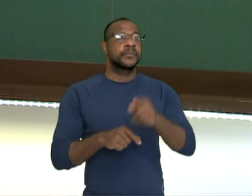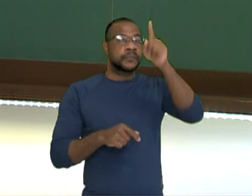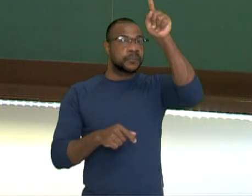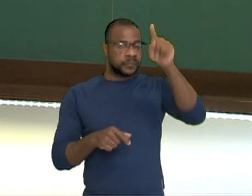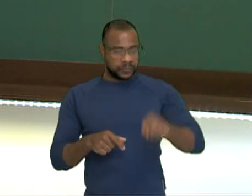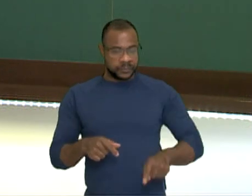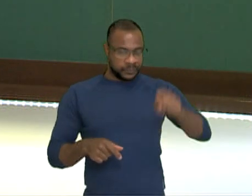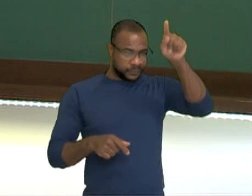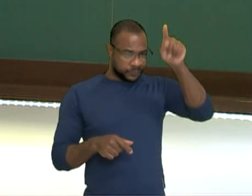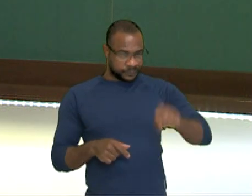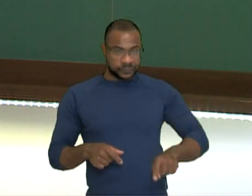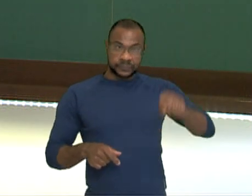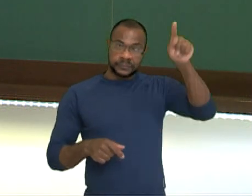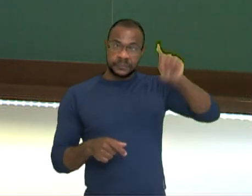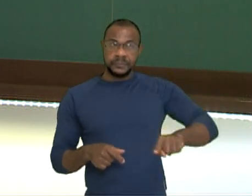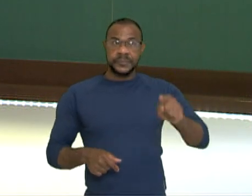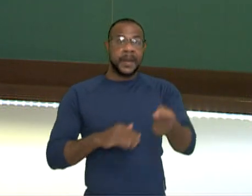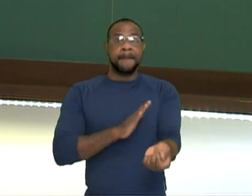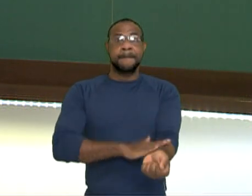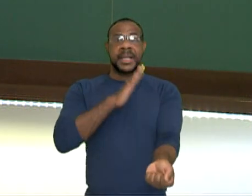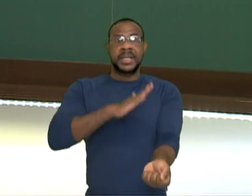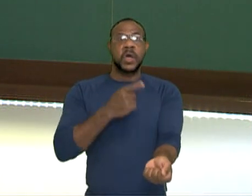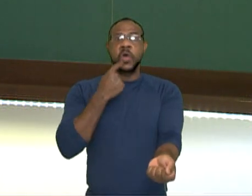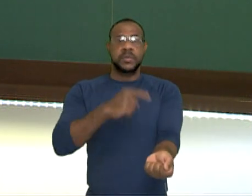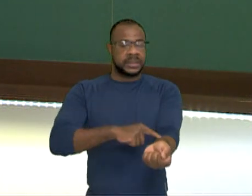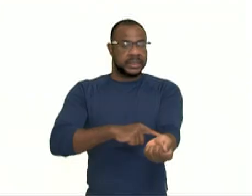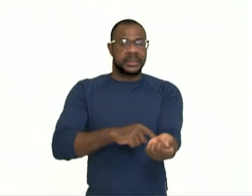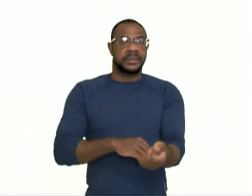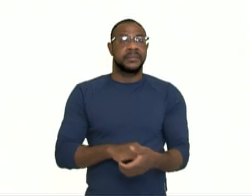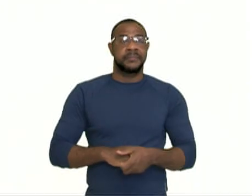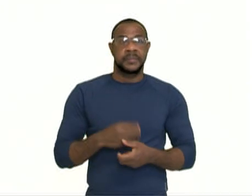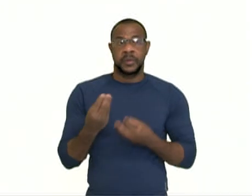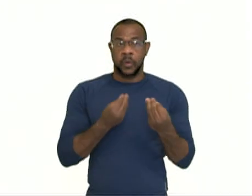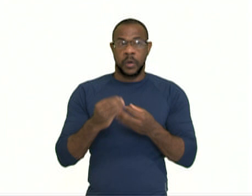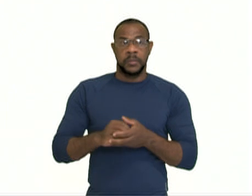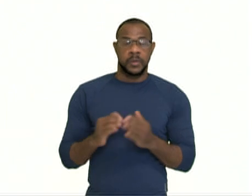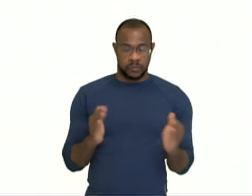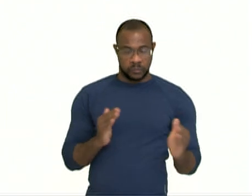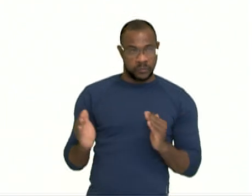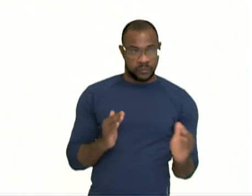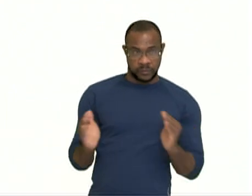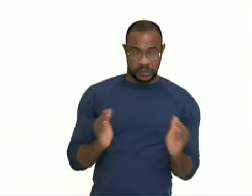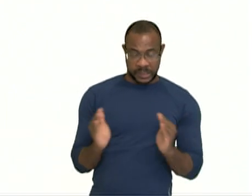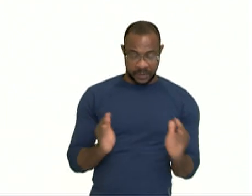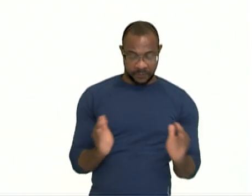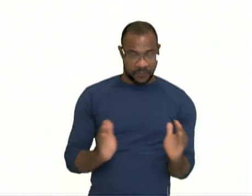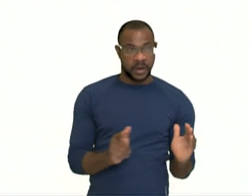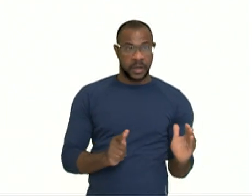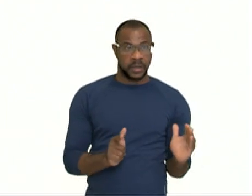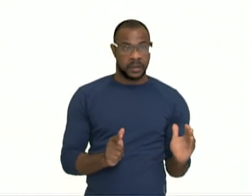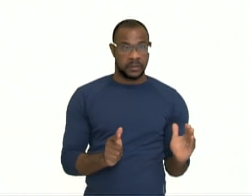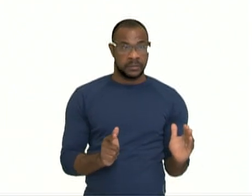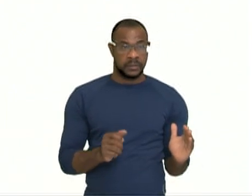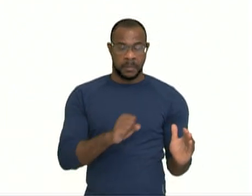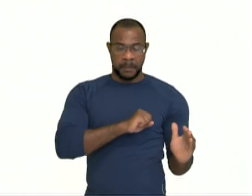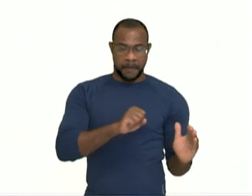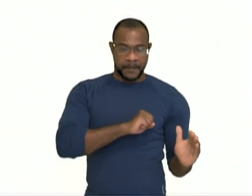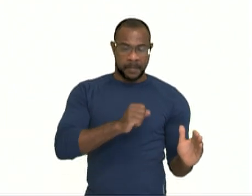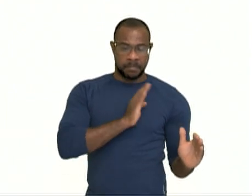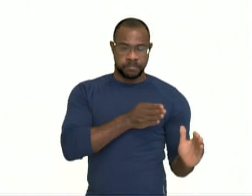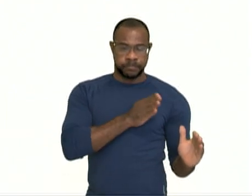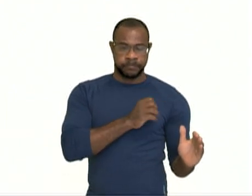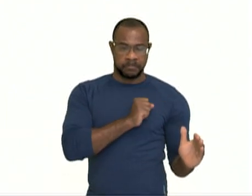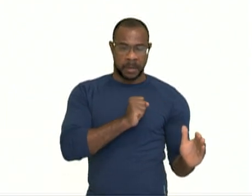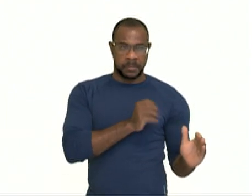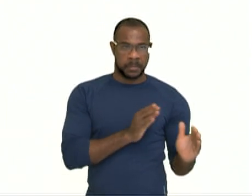a pressão sanguínea, tá? Então ele quer o valor, né, o intervalo de um batimento cardíaco